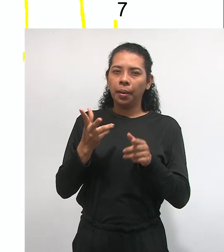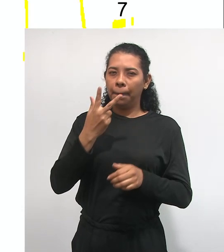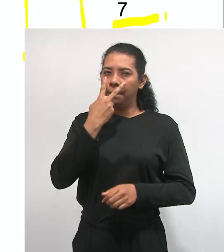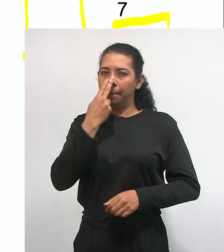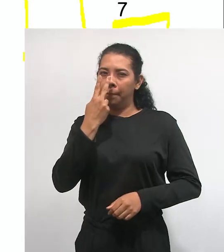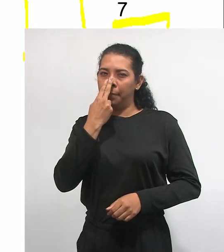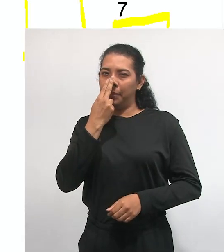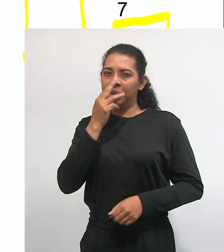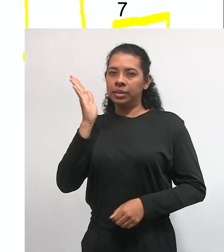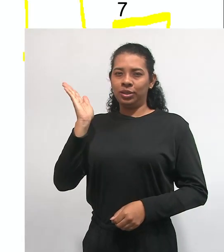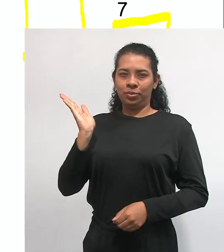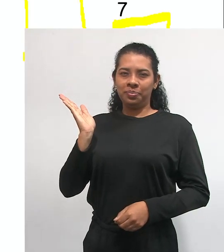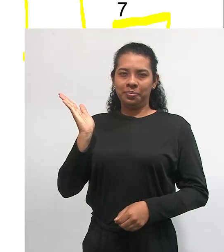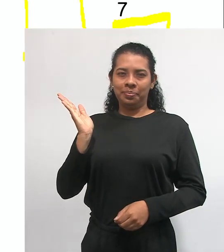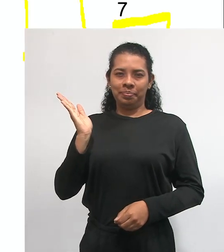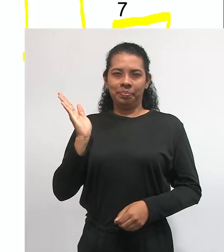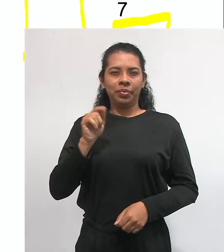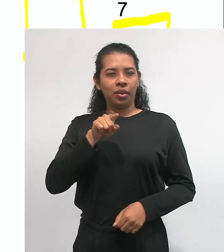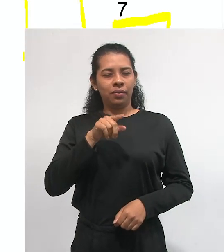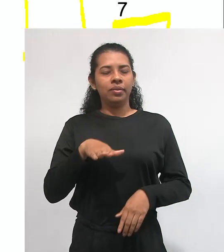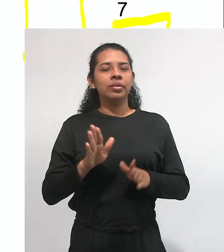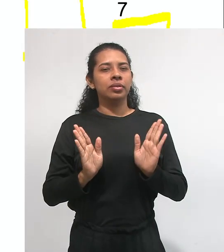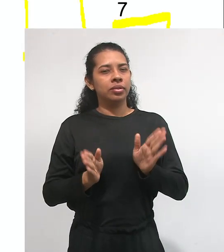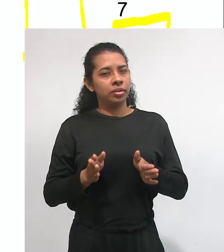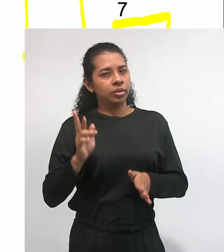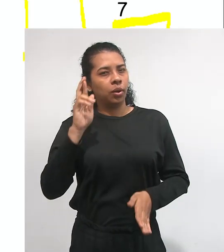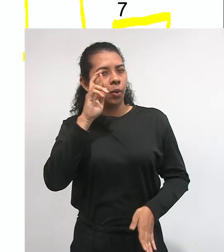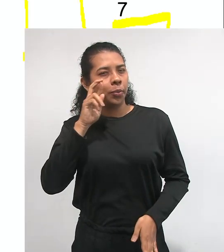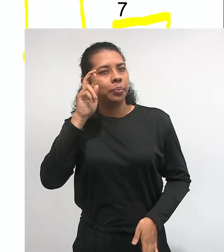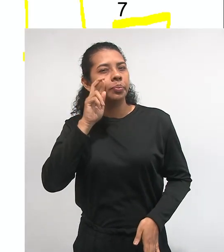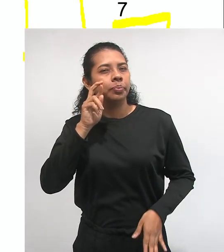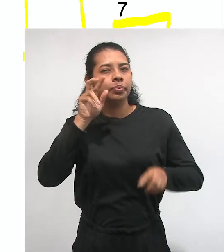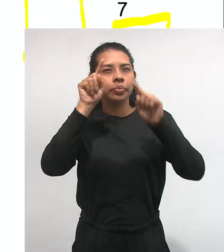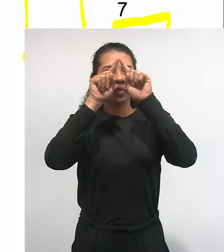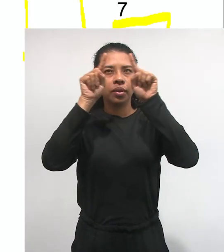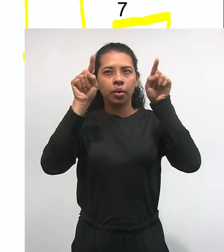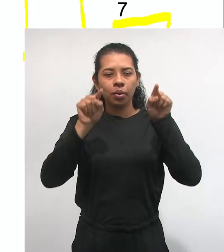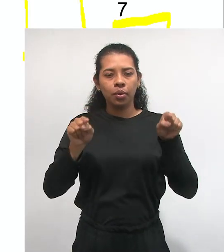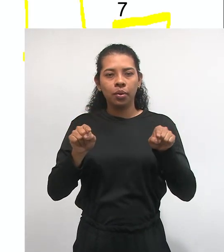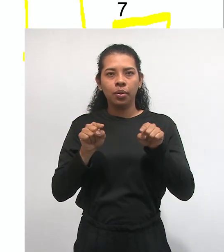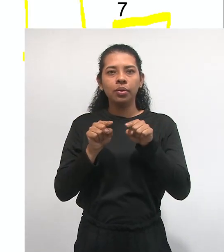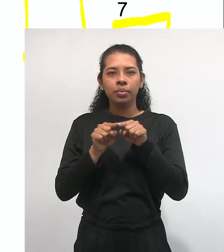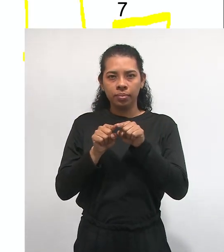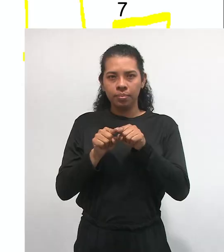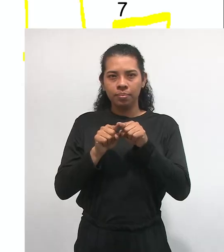de jogo, cartinha de baralho. Nele, você vai escrever